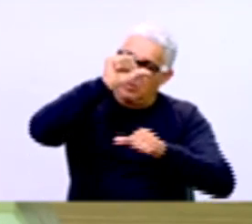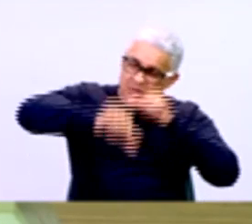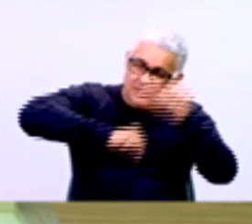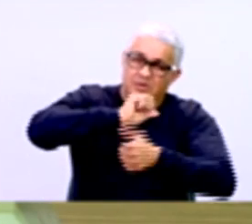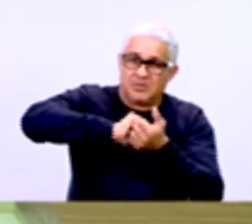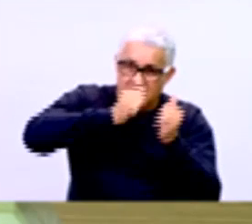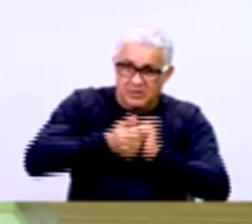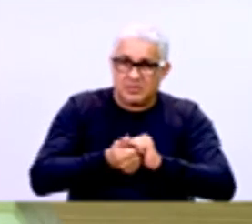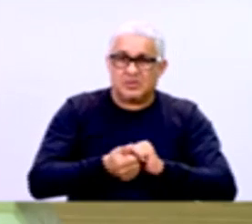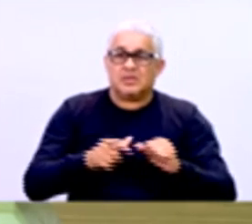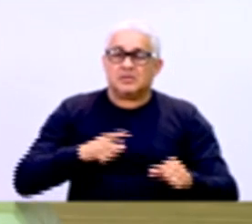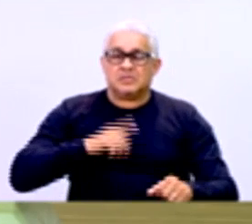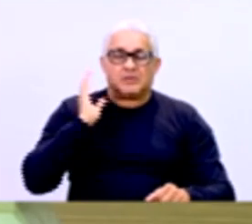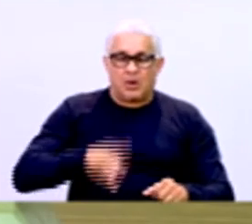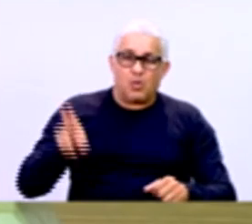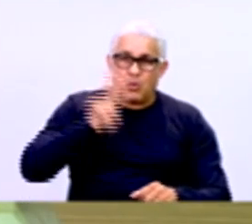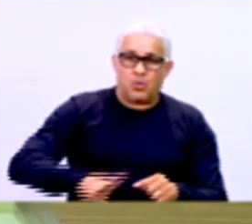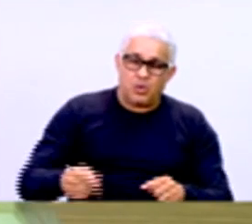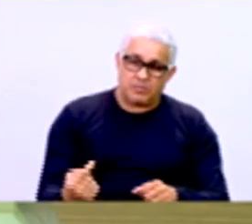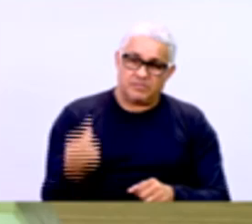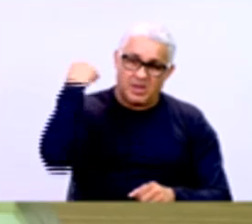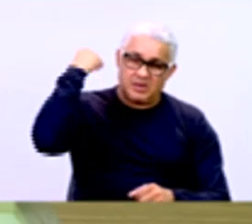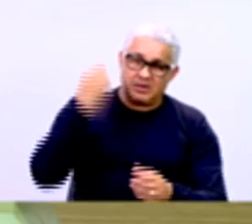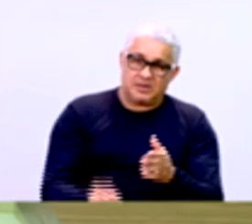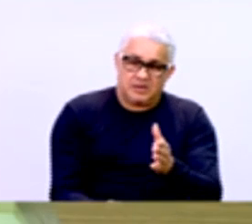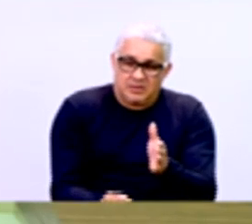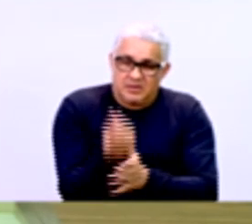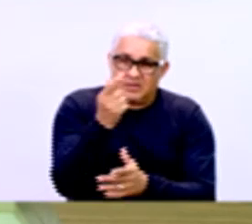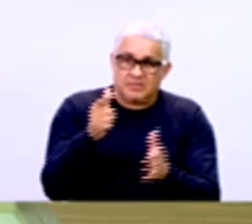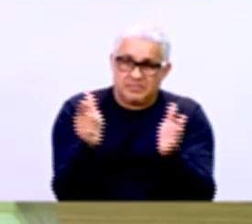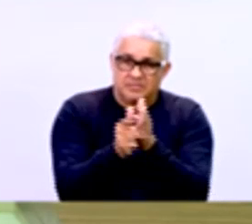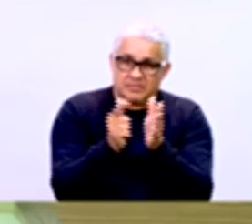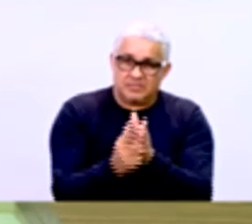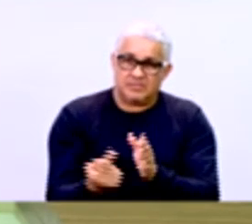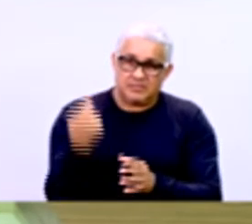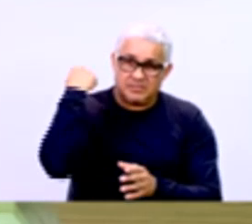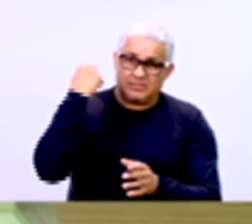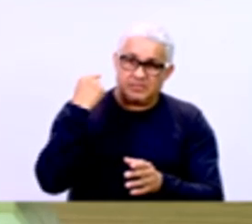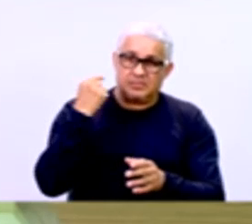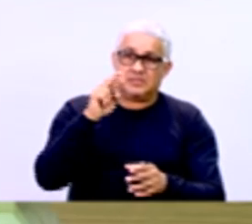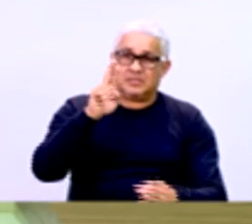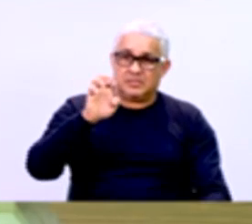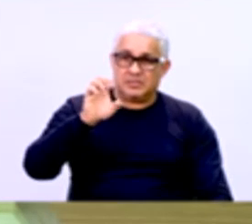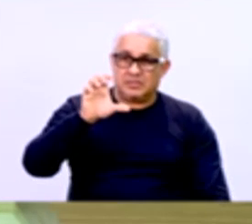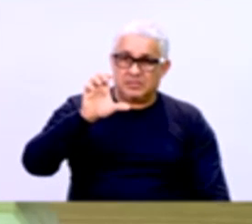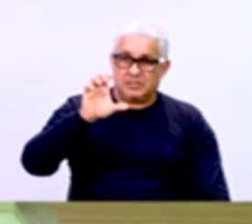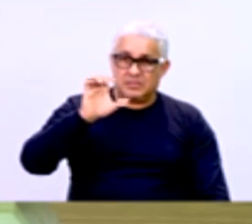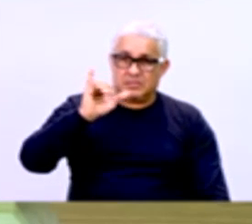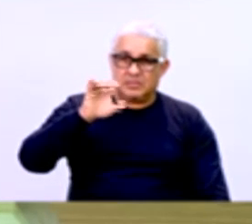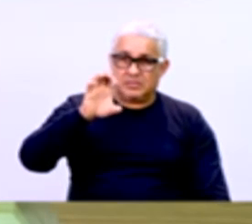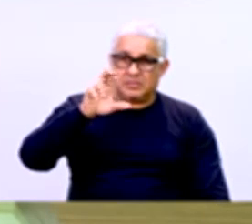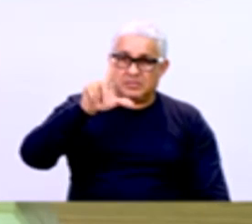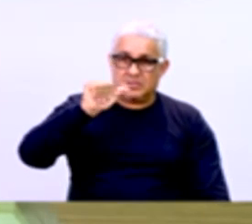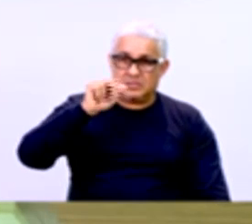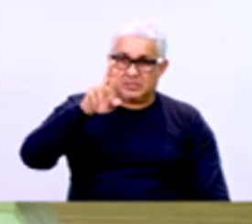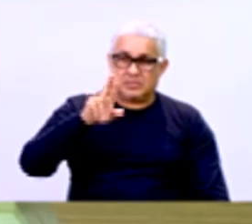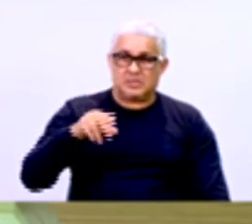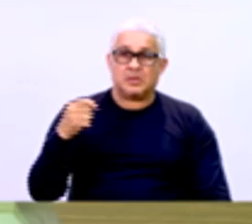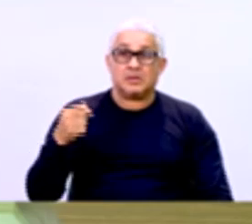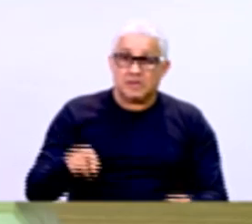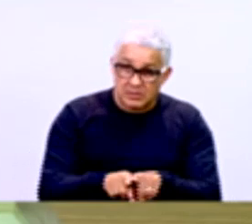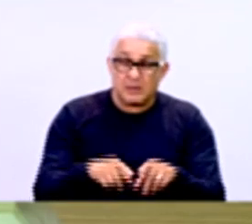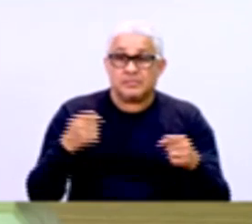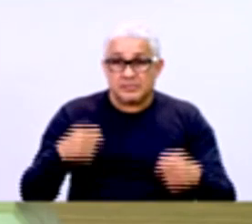uma quantidade de recursos já foi utilizada na produção daquele papel inicialmente. E para reciclar, você também vai gastar recursos, vai